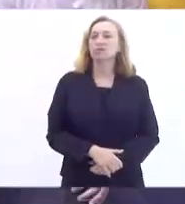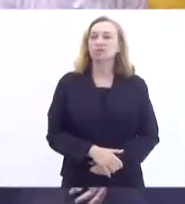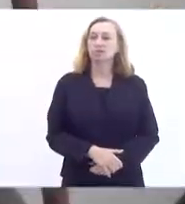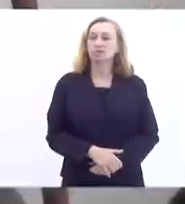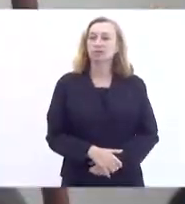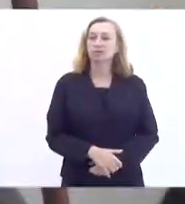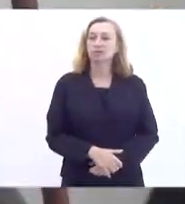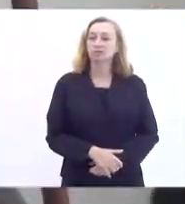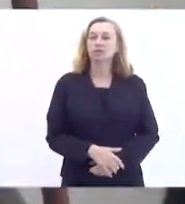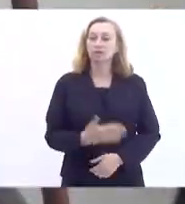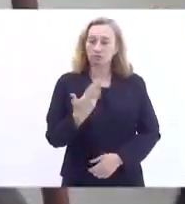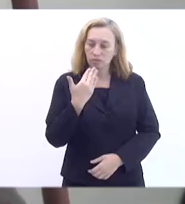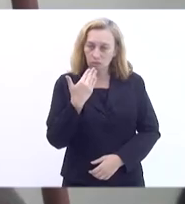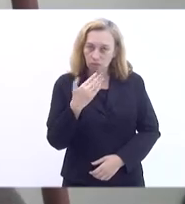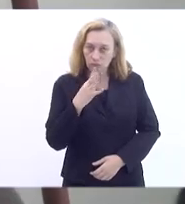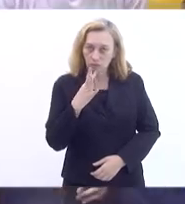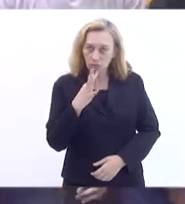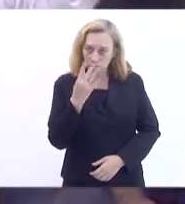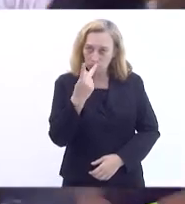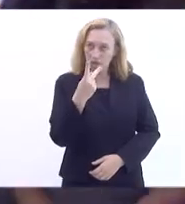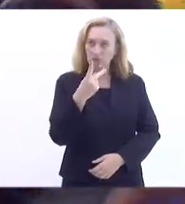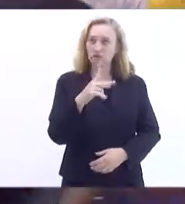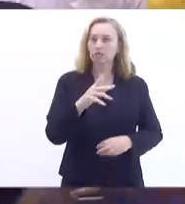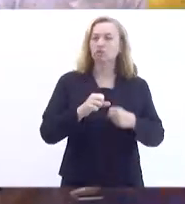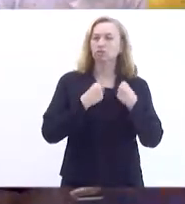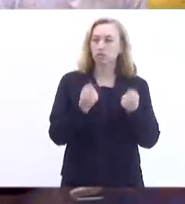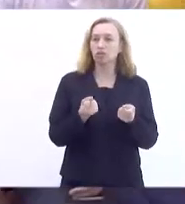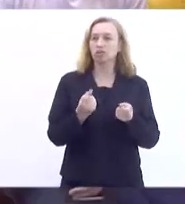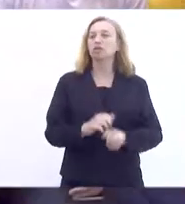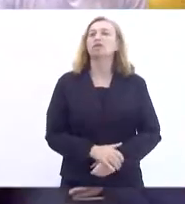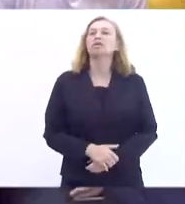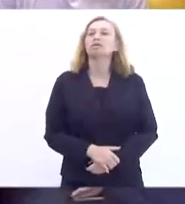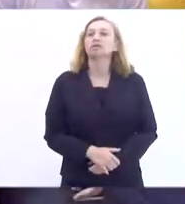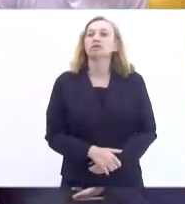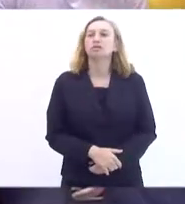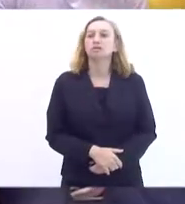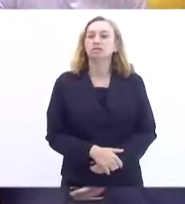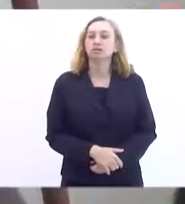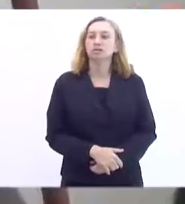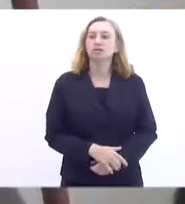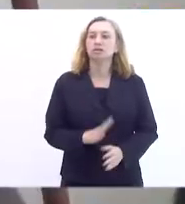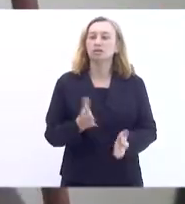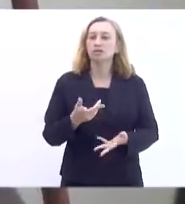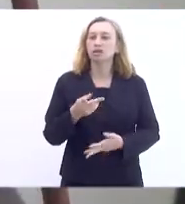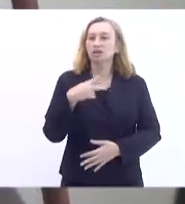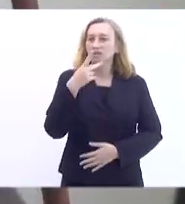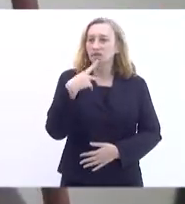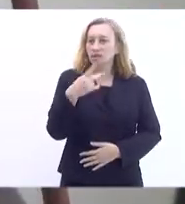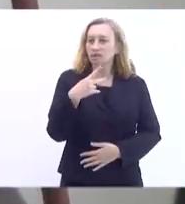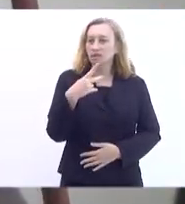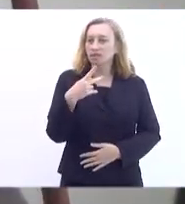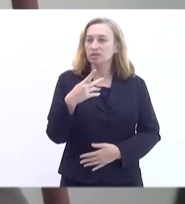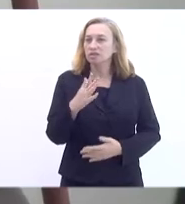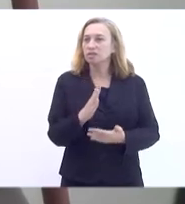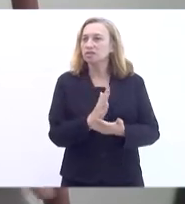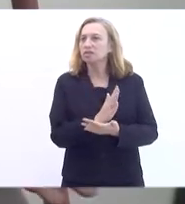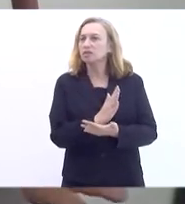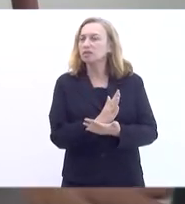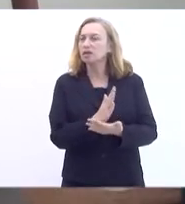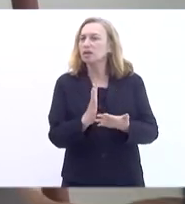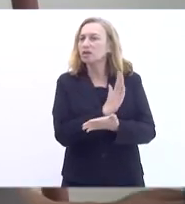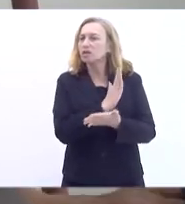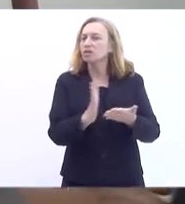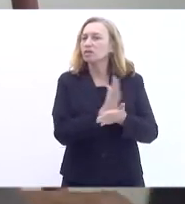fica aqui o meu reconhecimento ao todo seu esforço vou passar a palavra para algum representante